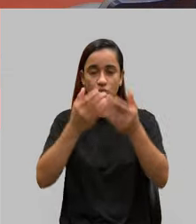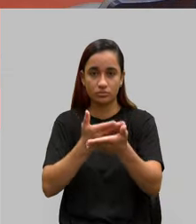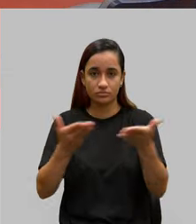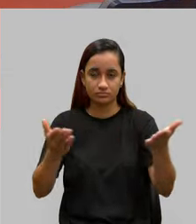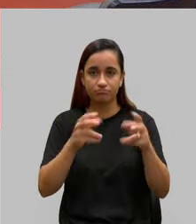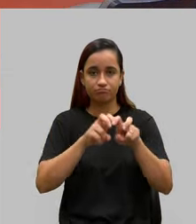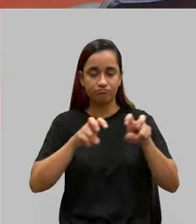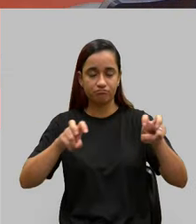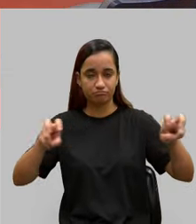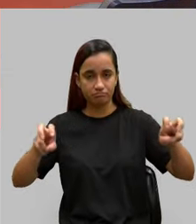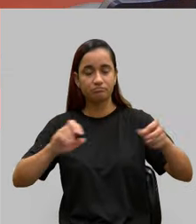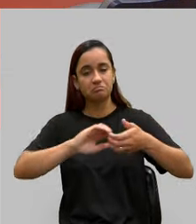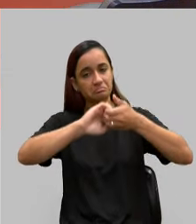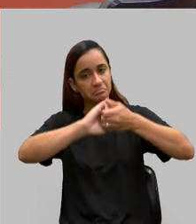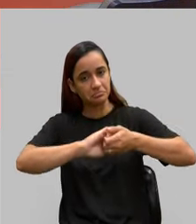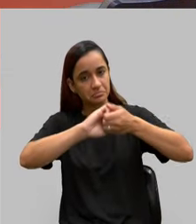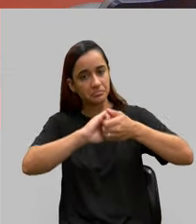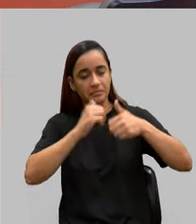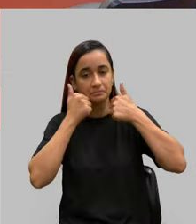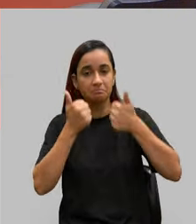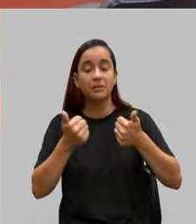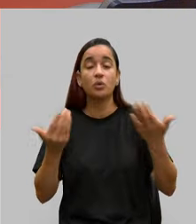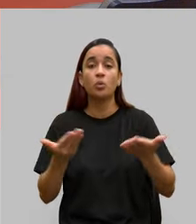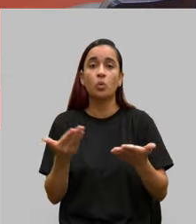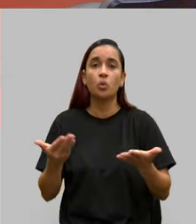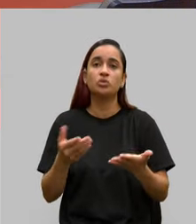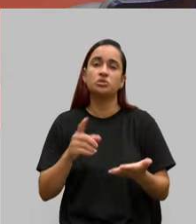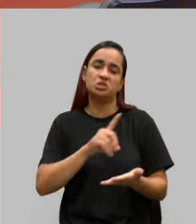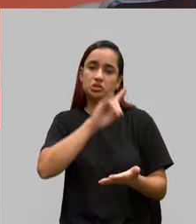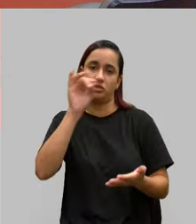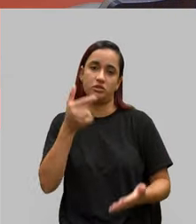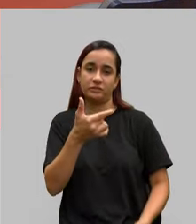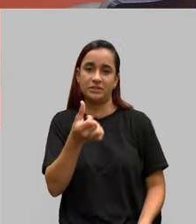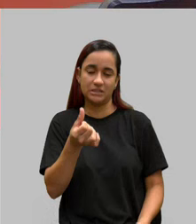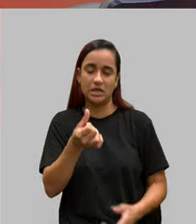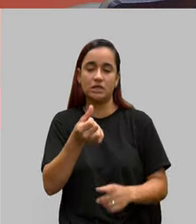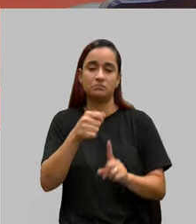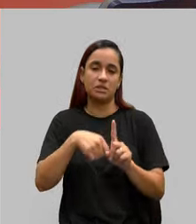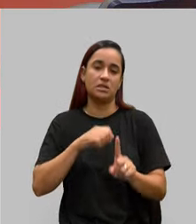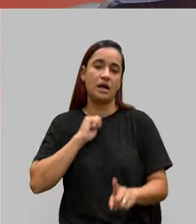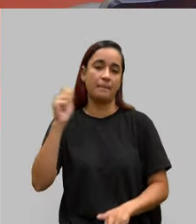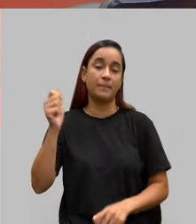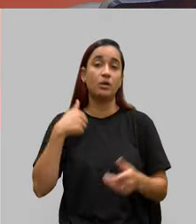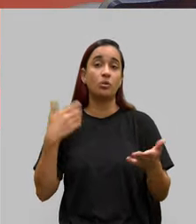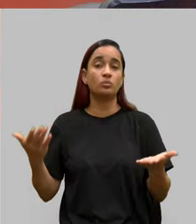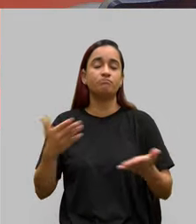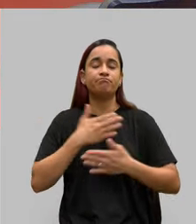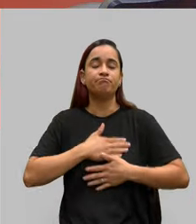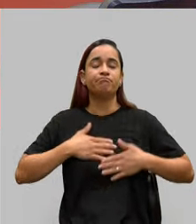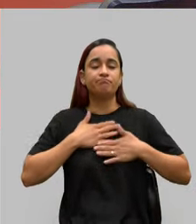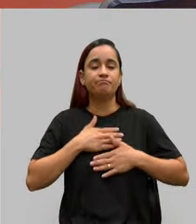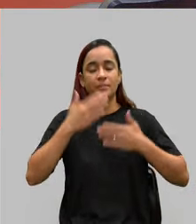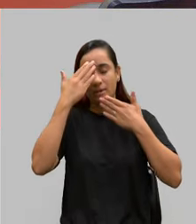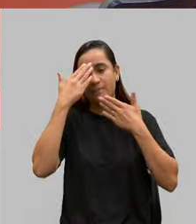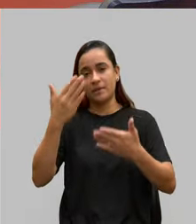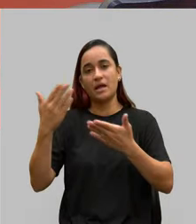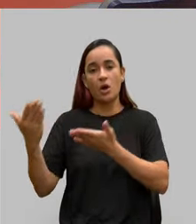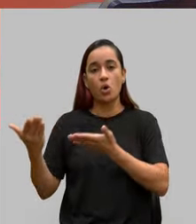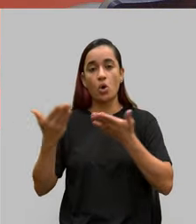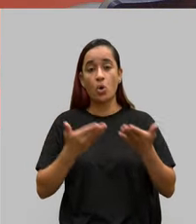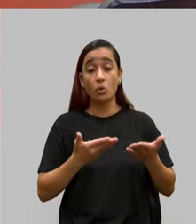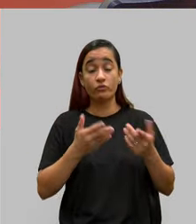e essa casa hoje dia de 26 de abril é com satisfação que agradeço o convite a oportunidade de estar aqui hoje mesmo que de forma